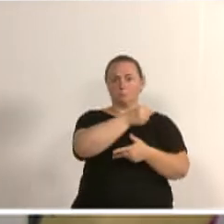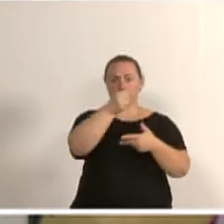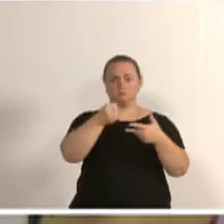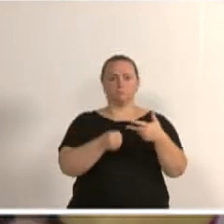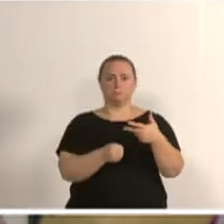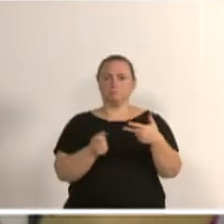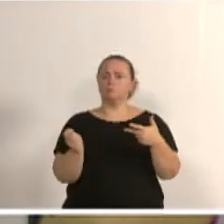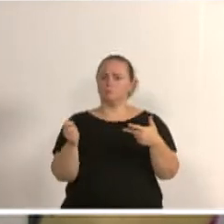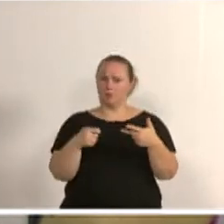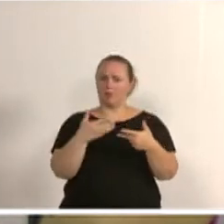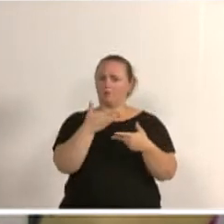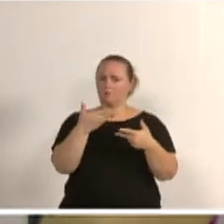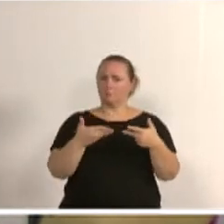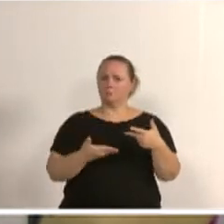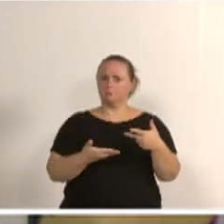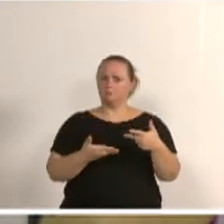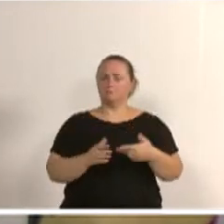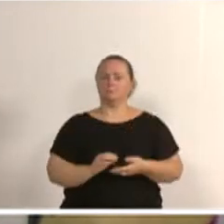mesmo judiciário.